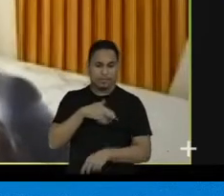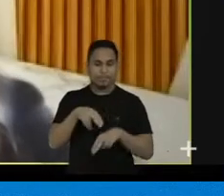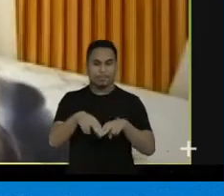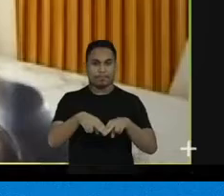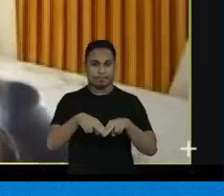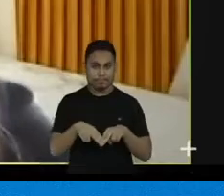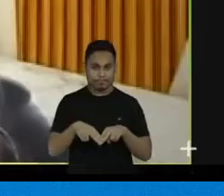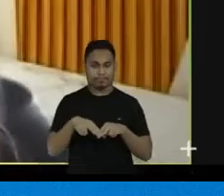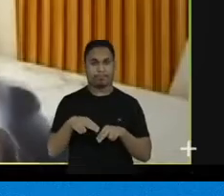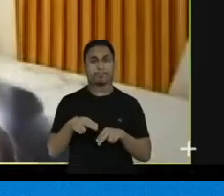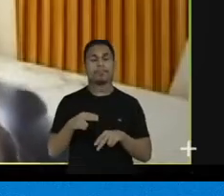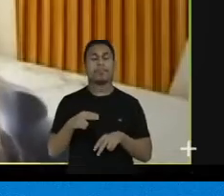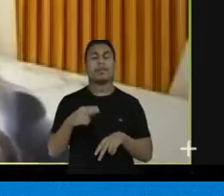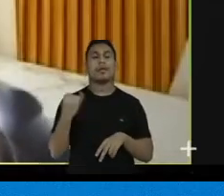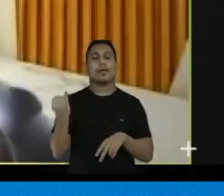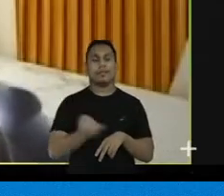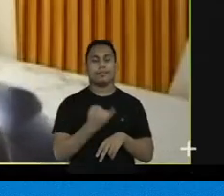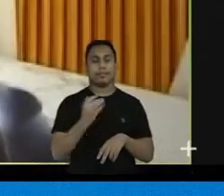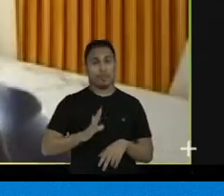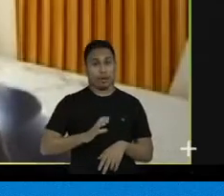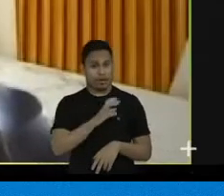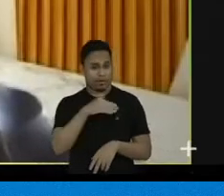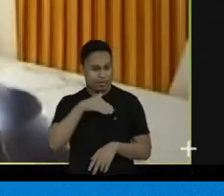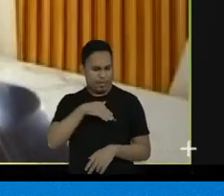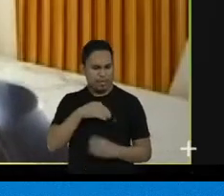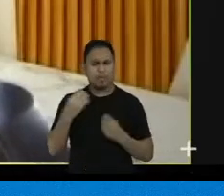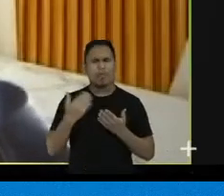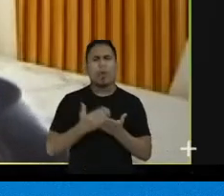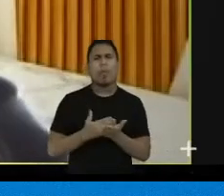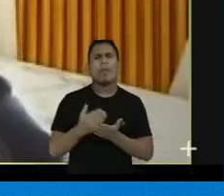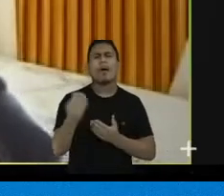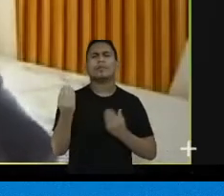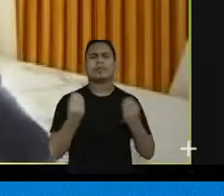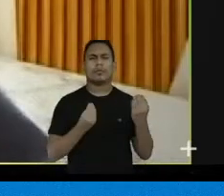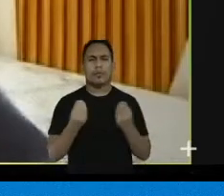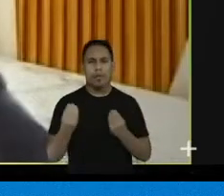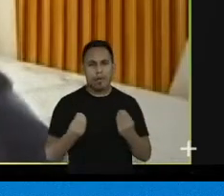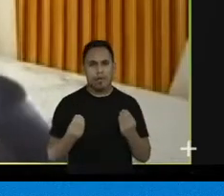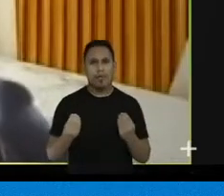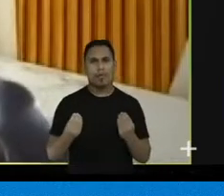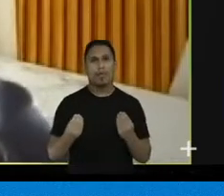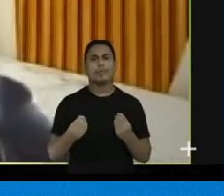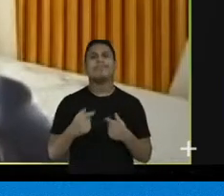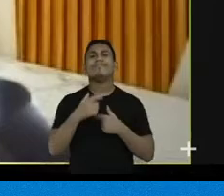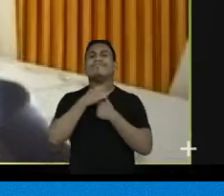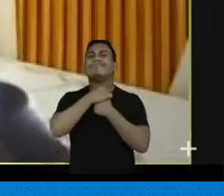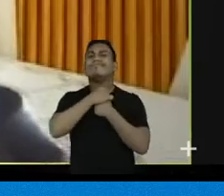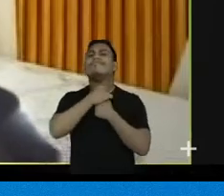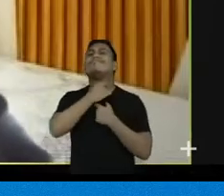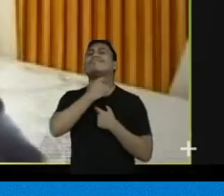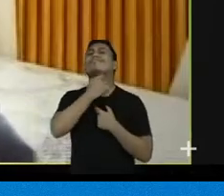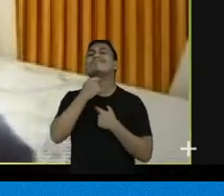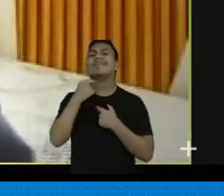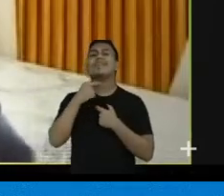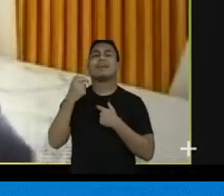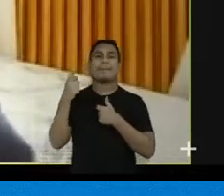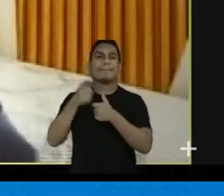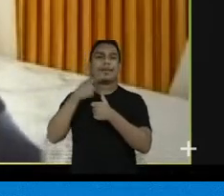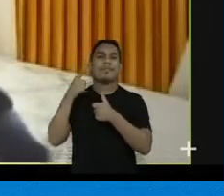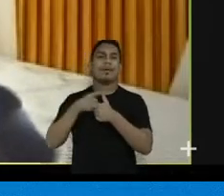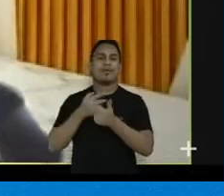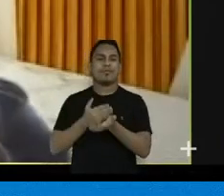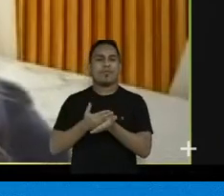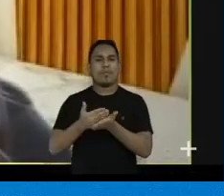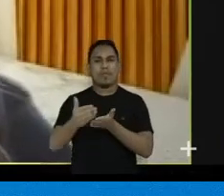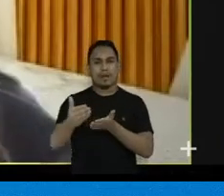mama, começa pelo nosso estilo de vida. A verdadeira prevenção está em a gente modular os fatores do